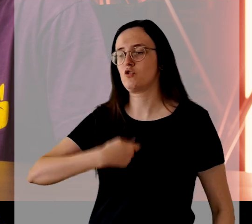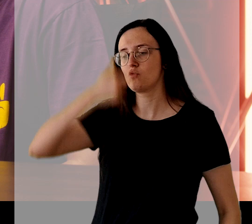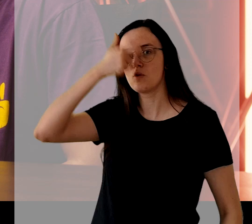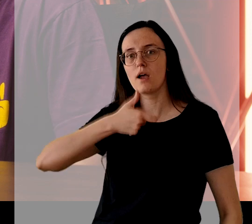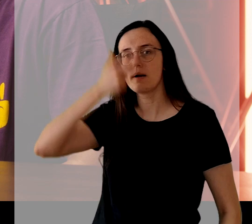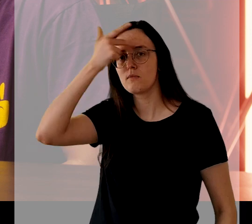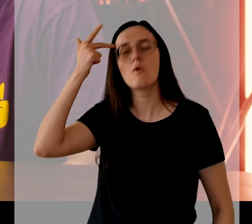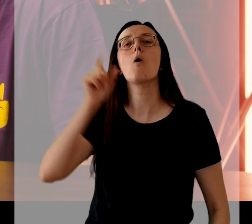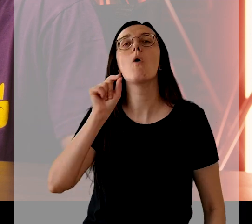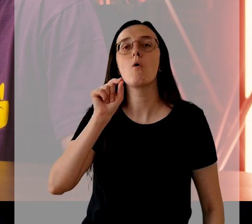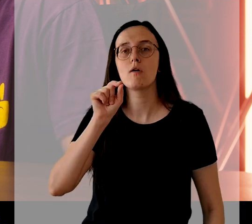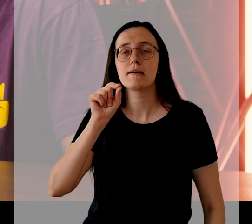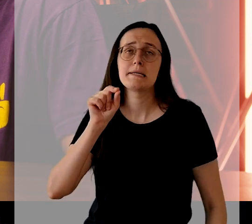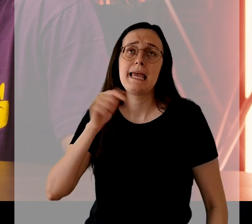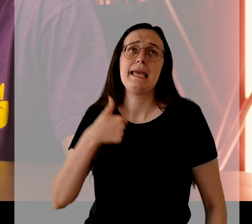que,